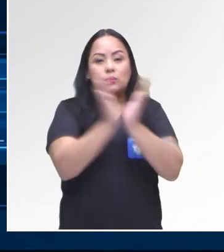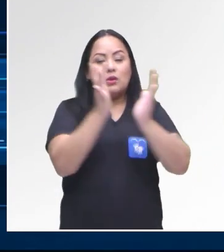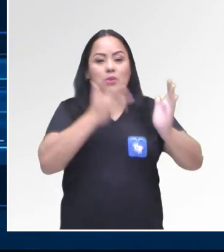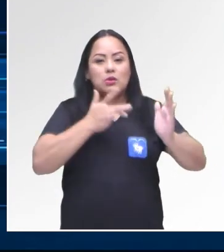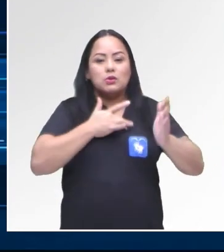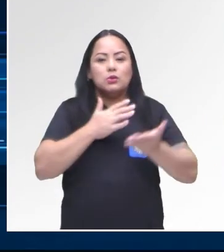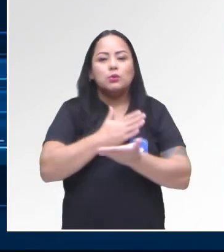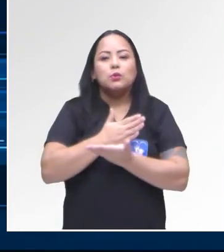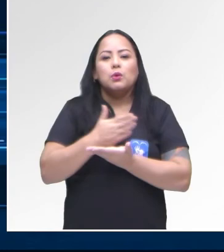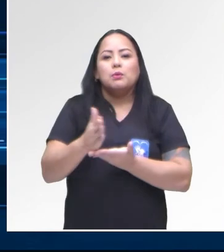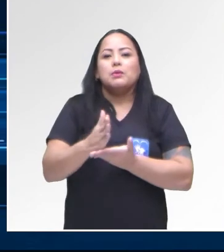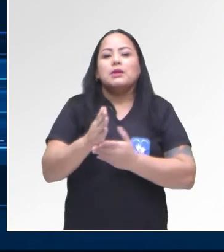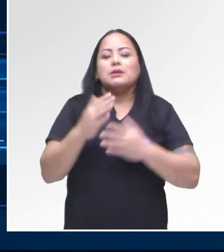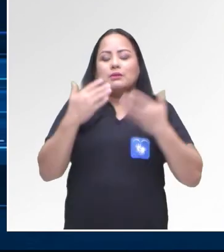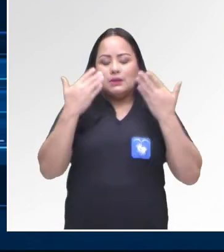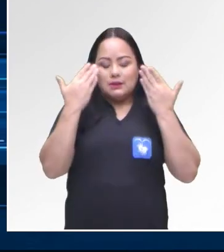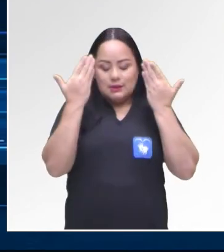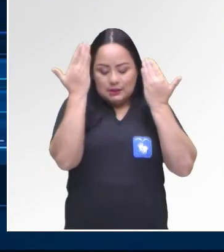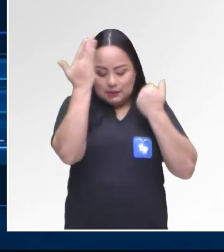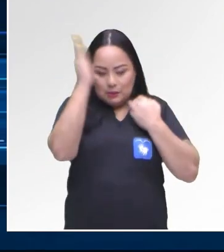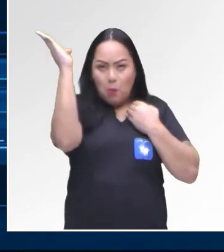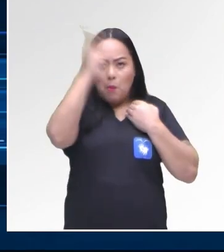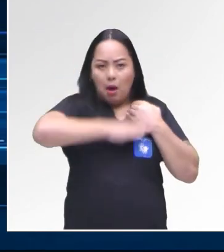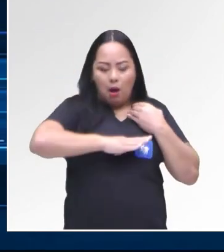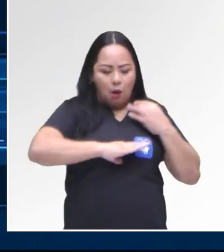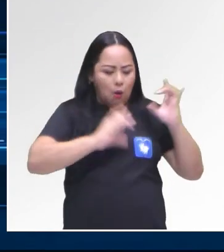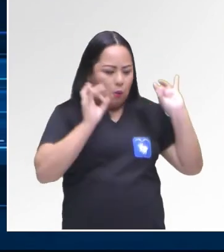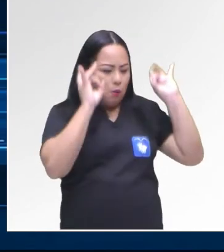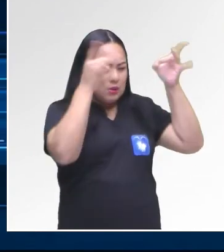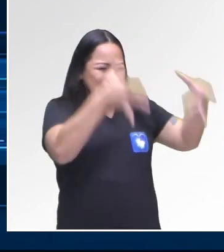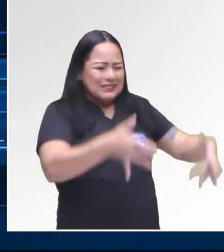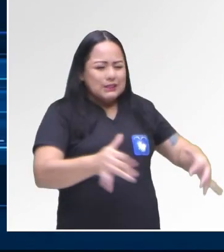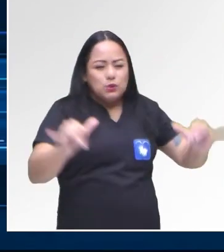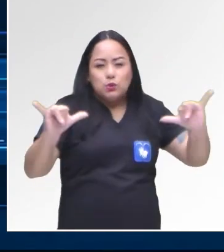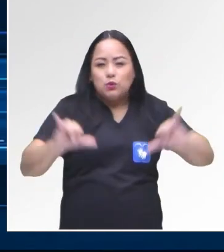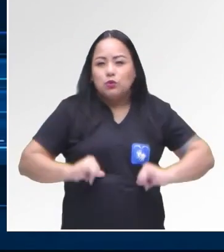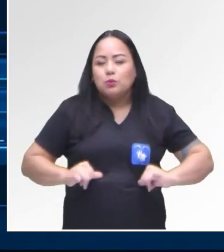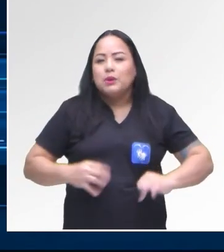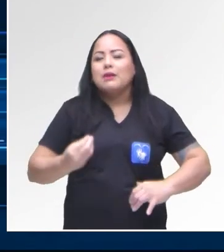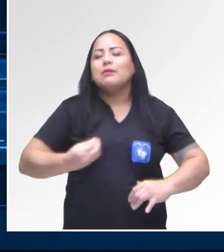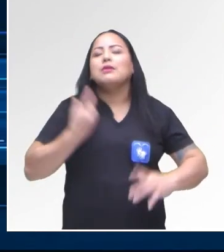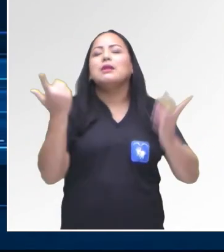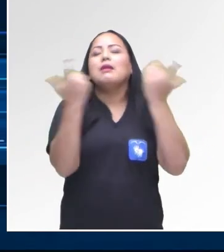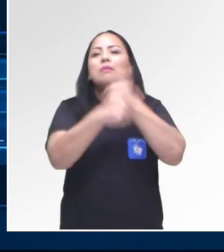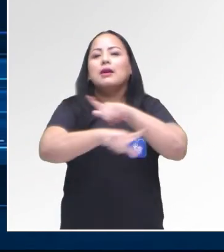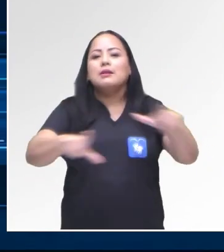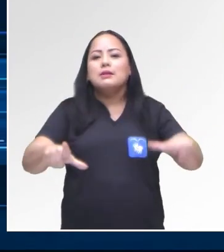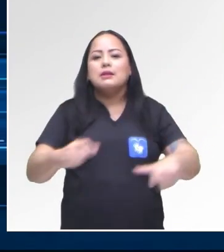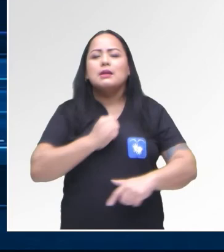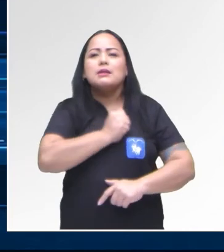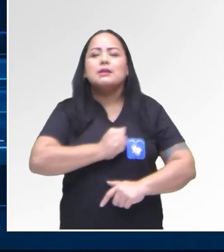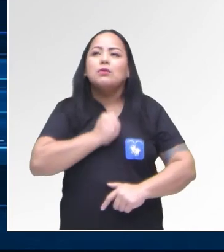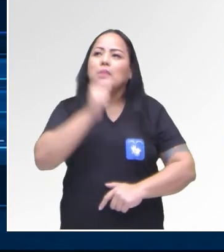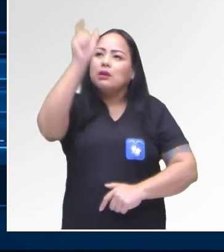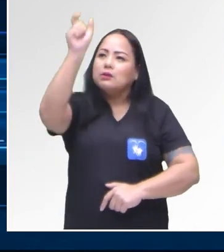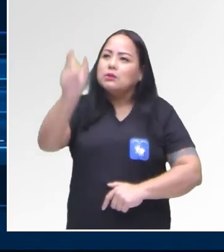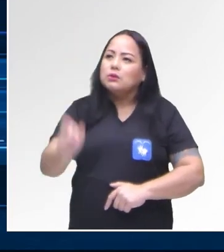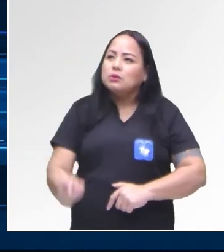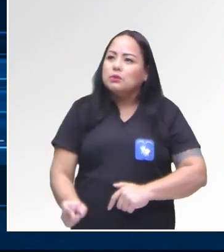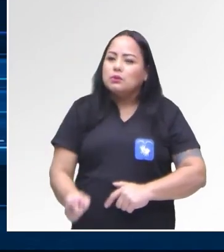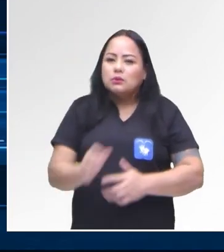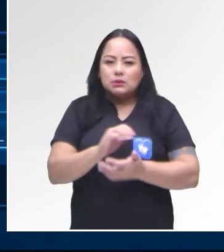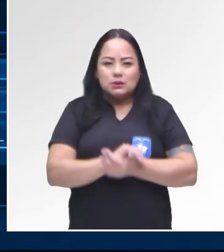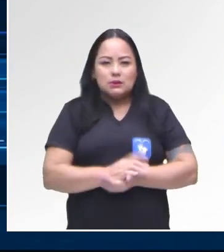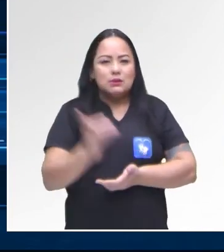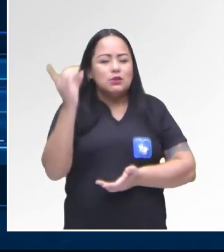com isso. No abandono eu não aguento. Vida vazia, saudade tua,